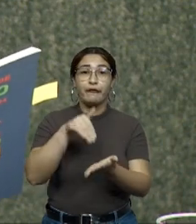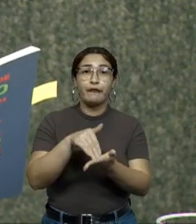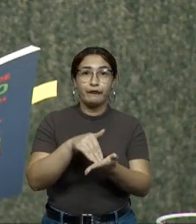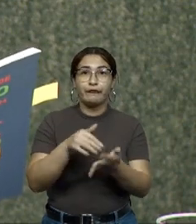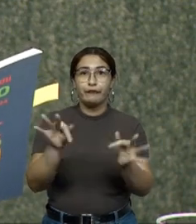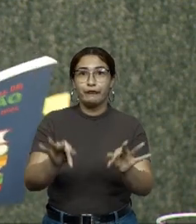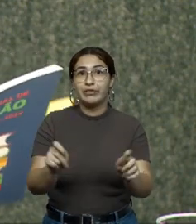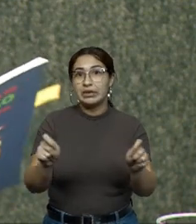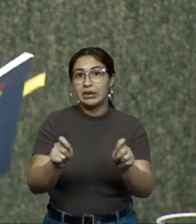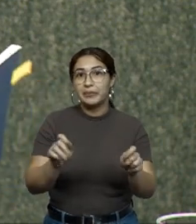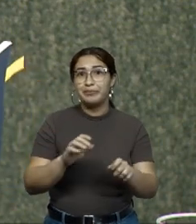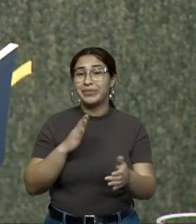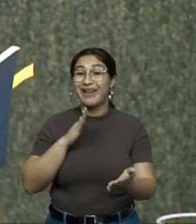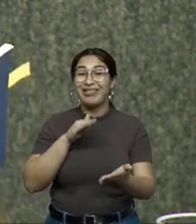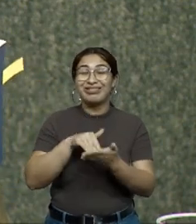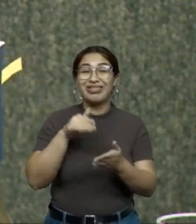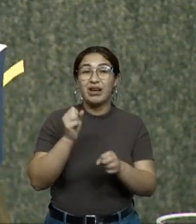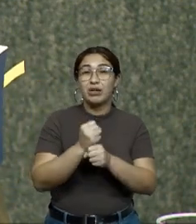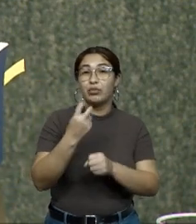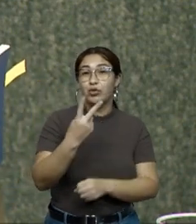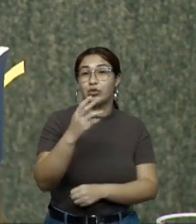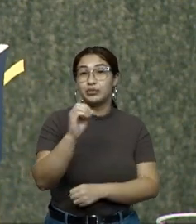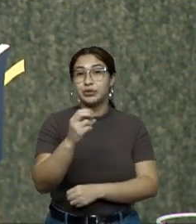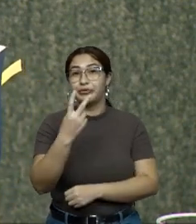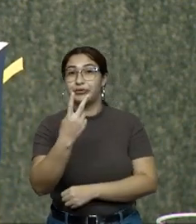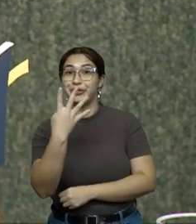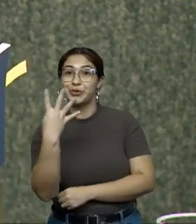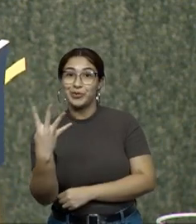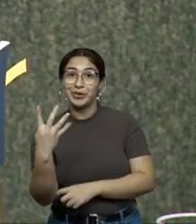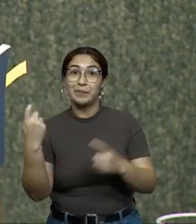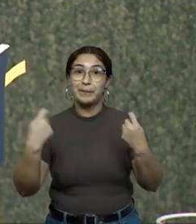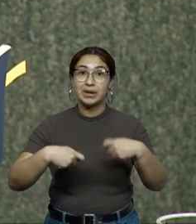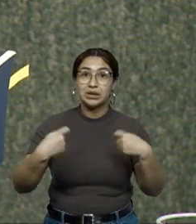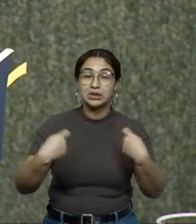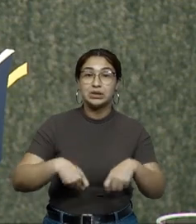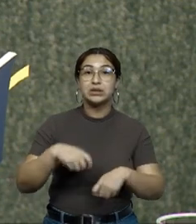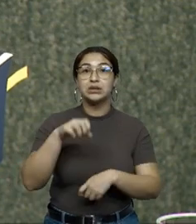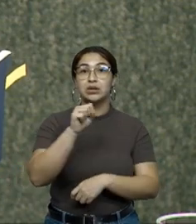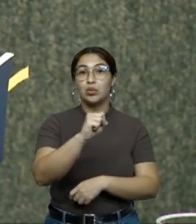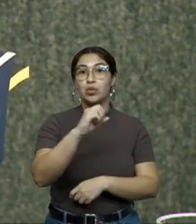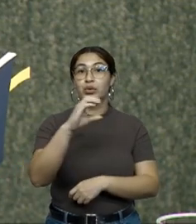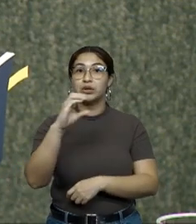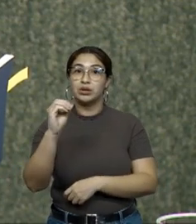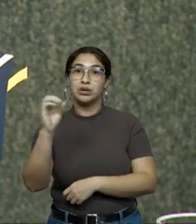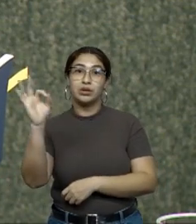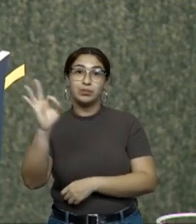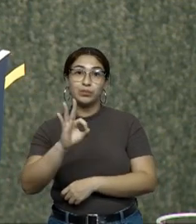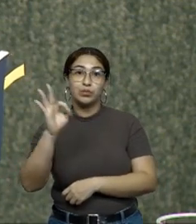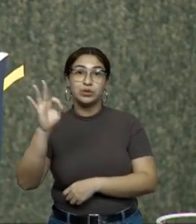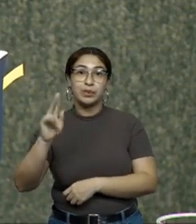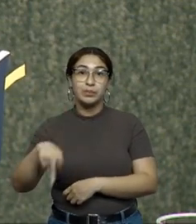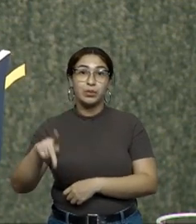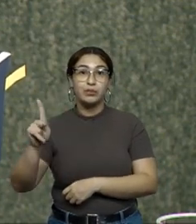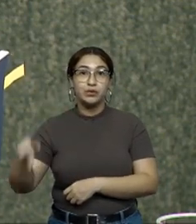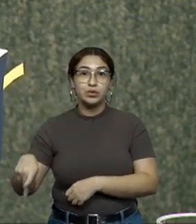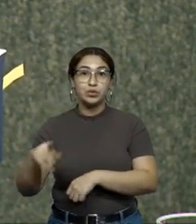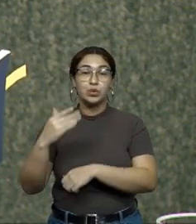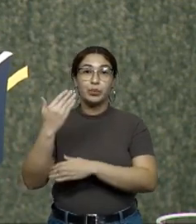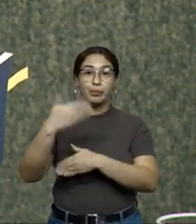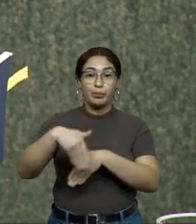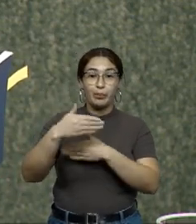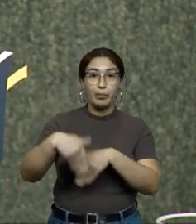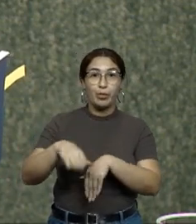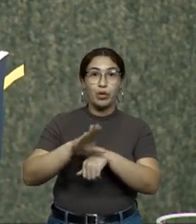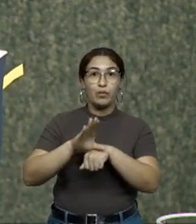seja até 2024 nós teremos que ter oitenta por cento de professores concursados nas